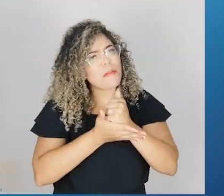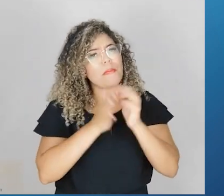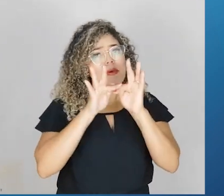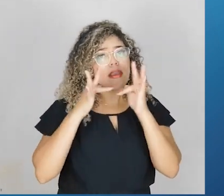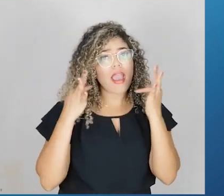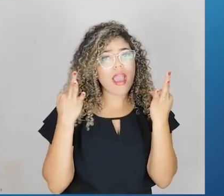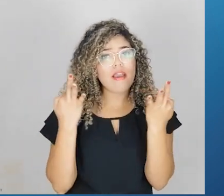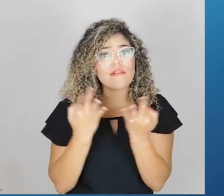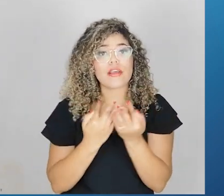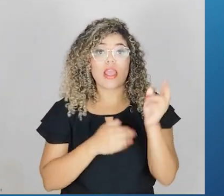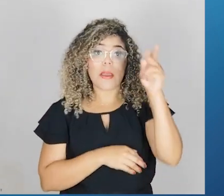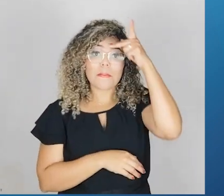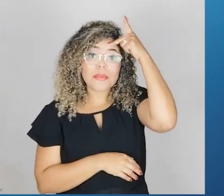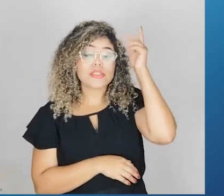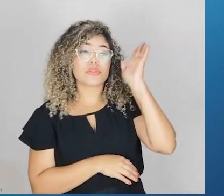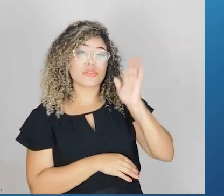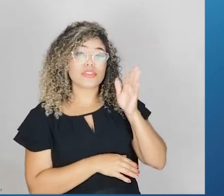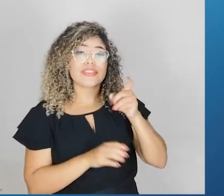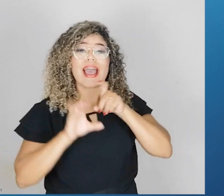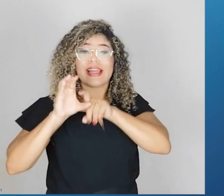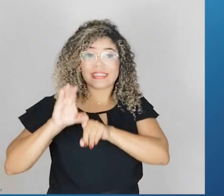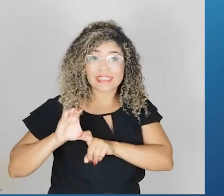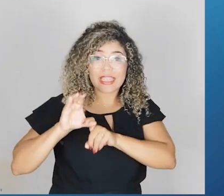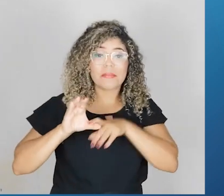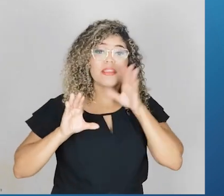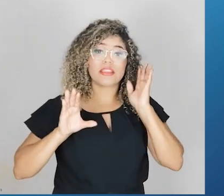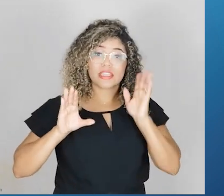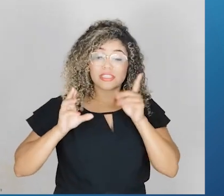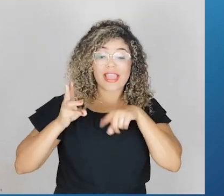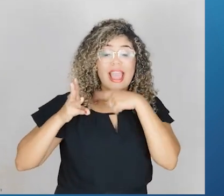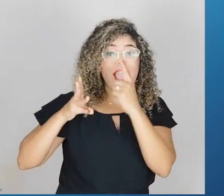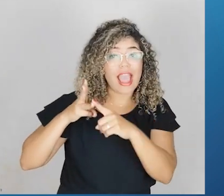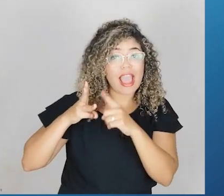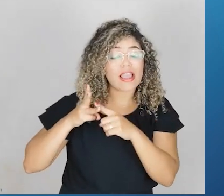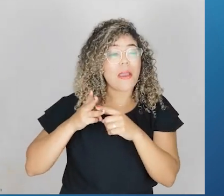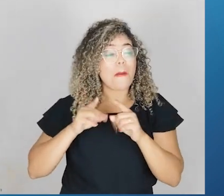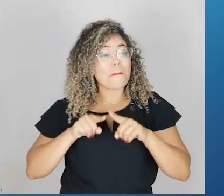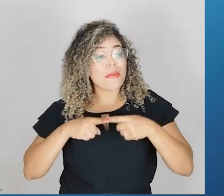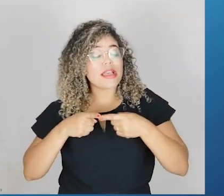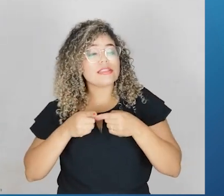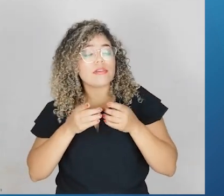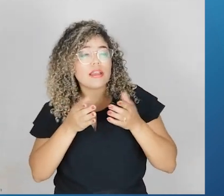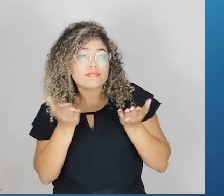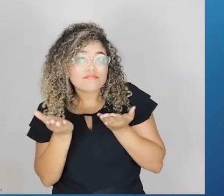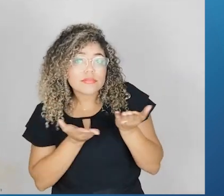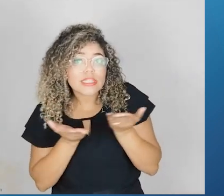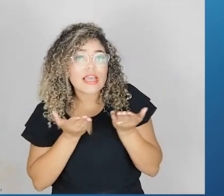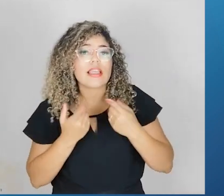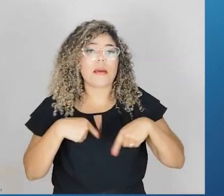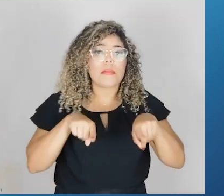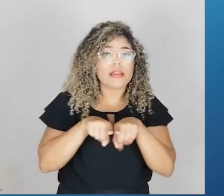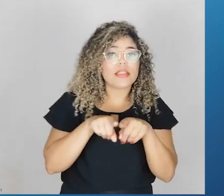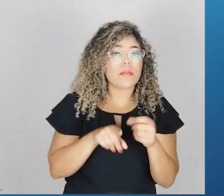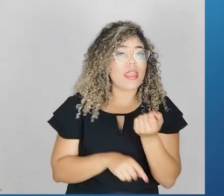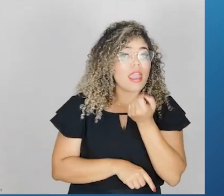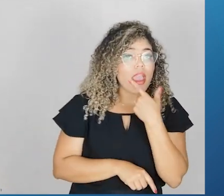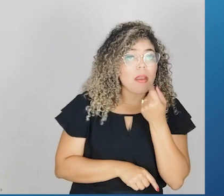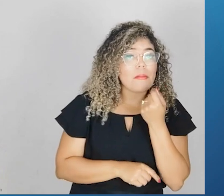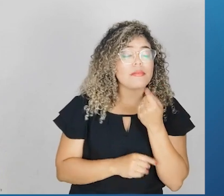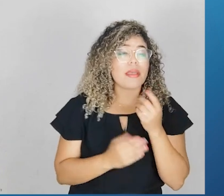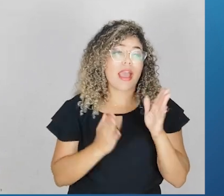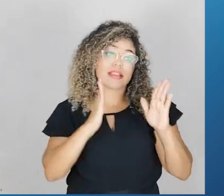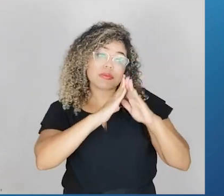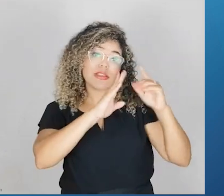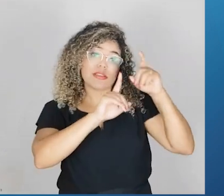nós já temos usuários que estão dependentes dessas substâncias e são encaminhados para o tratamento também médico, muitas vezes as